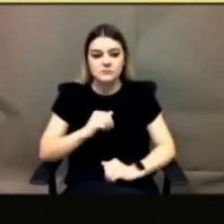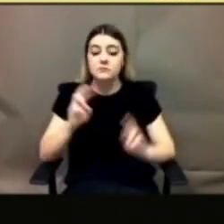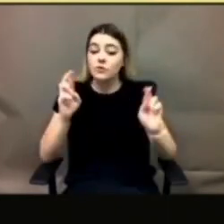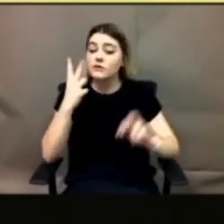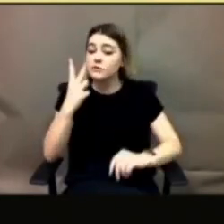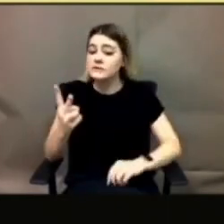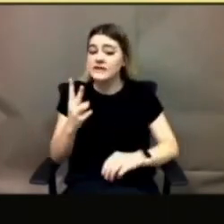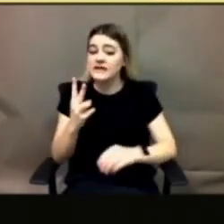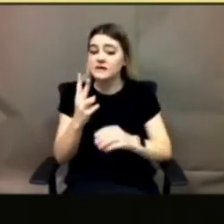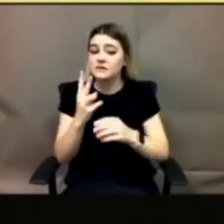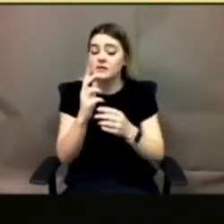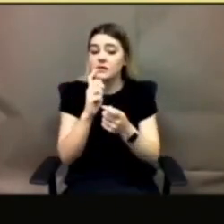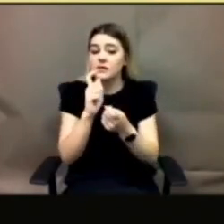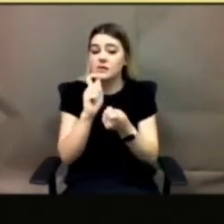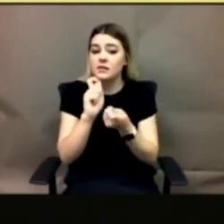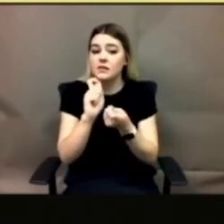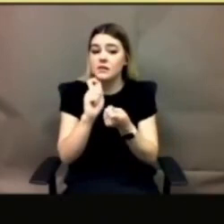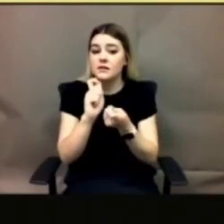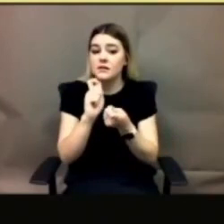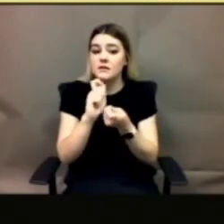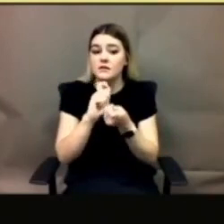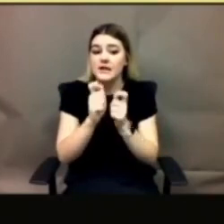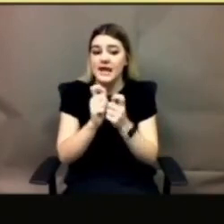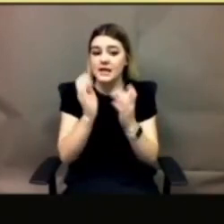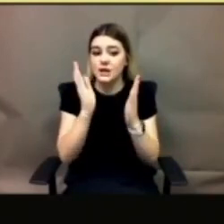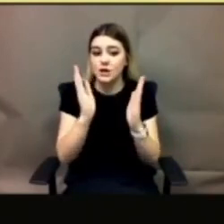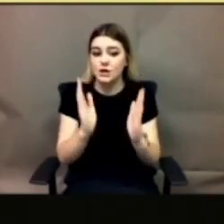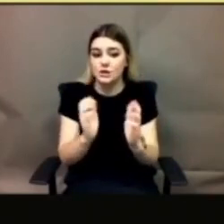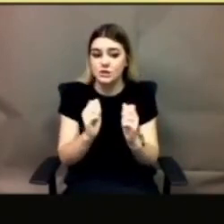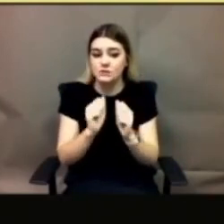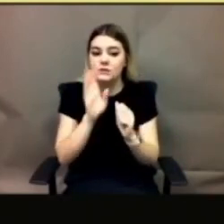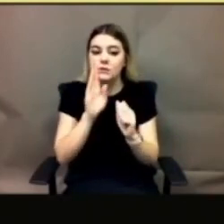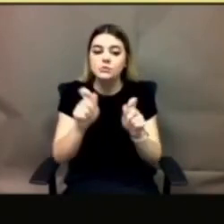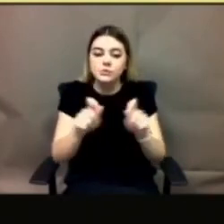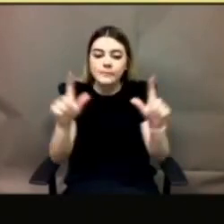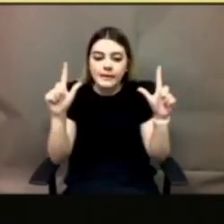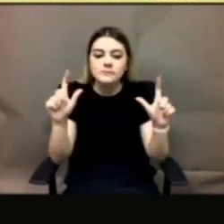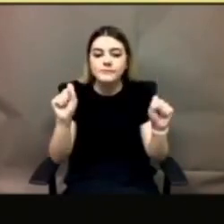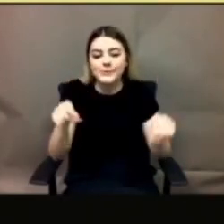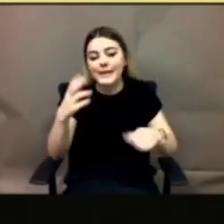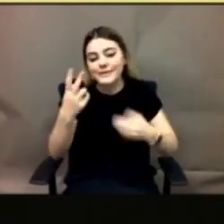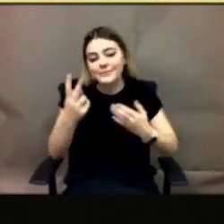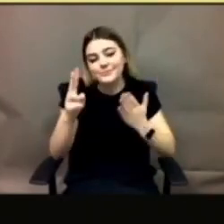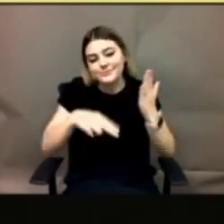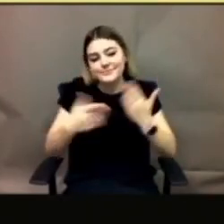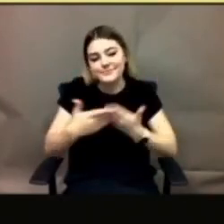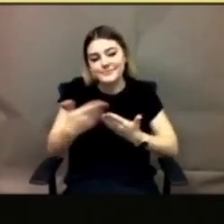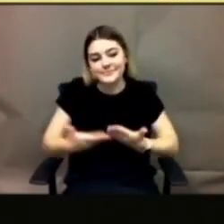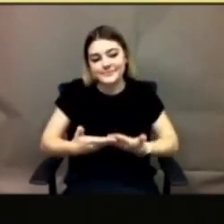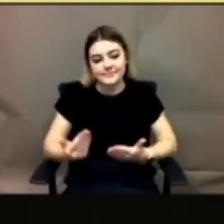Agora acho que você vai ver aqui o meu editor no Scratch. Vou dar um zoom para vocês poderem ler.